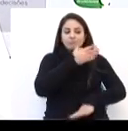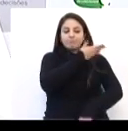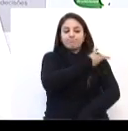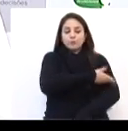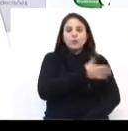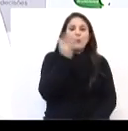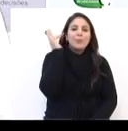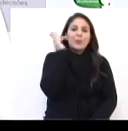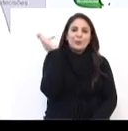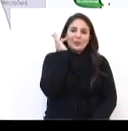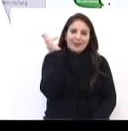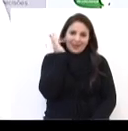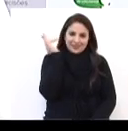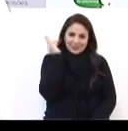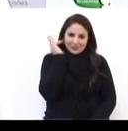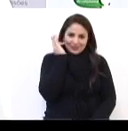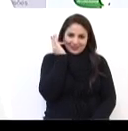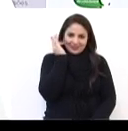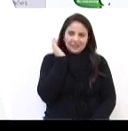mais maduros e mais